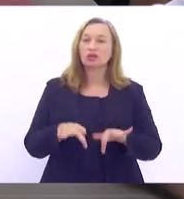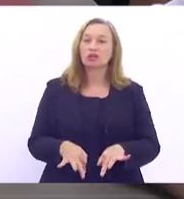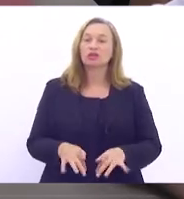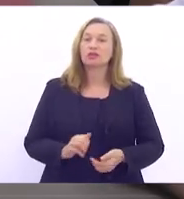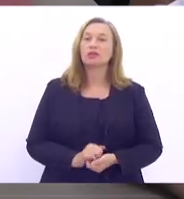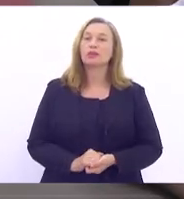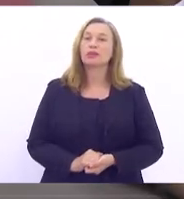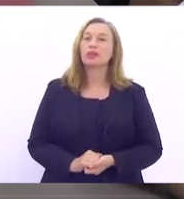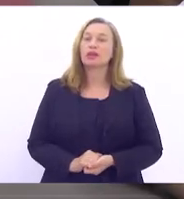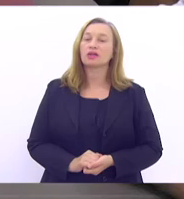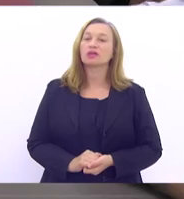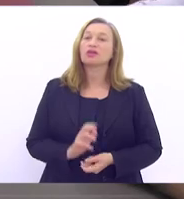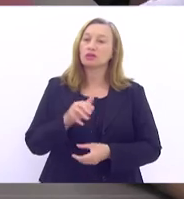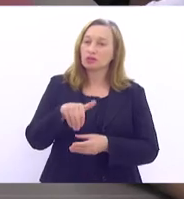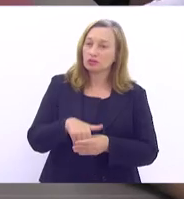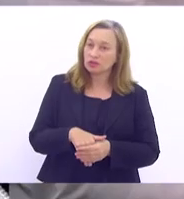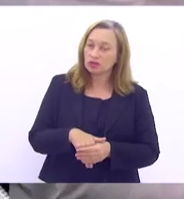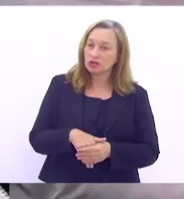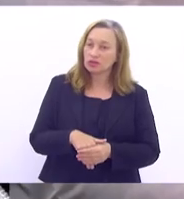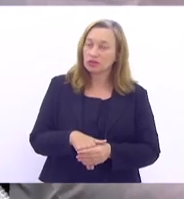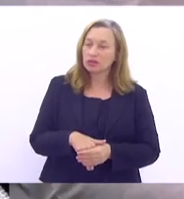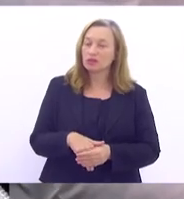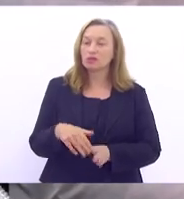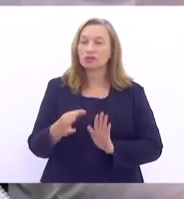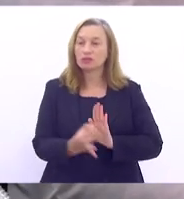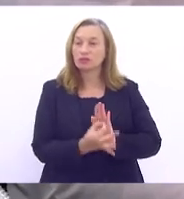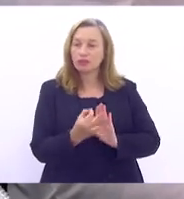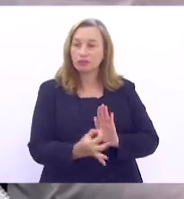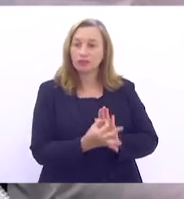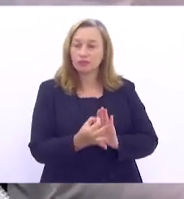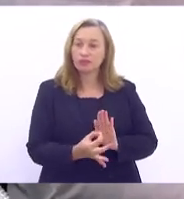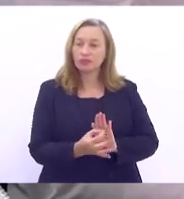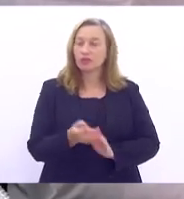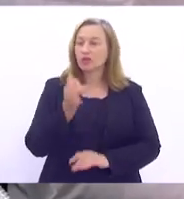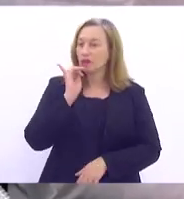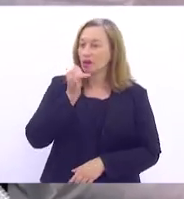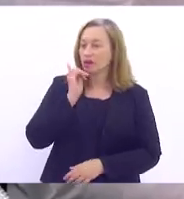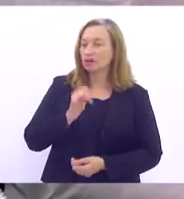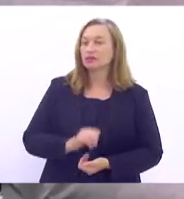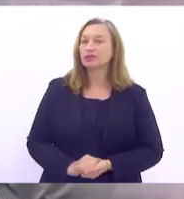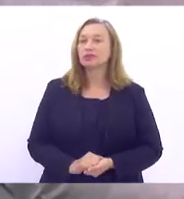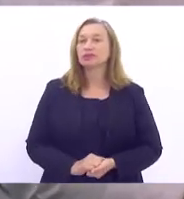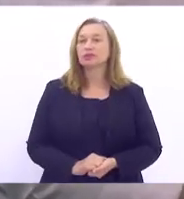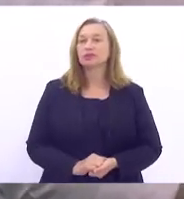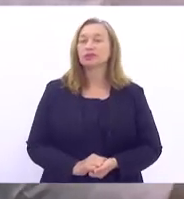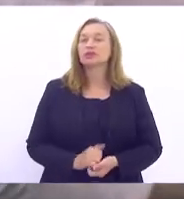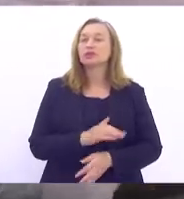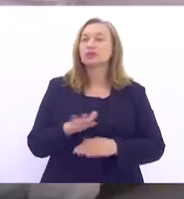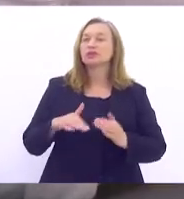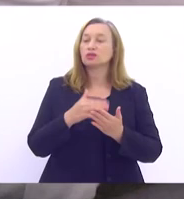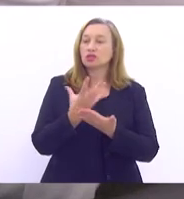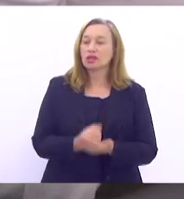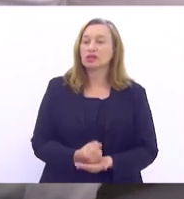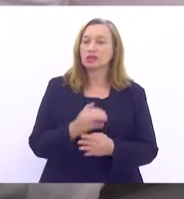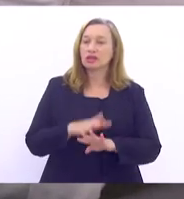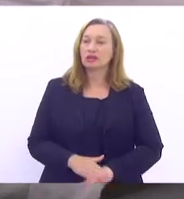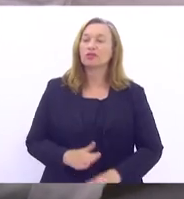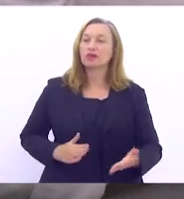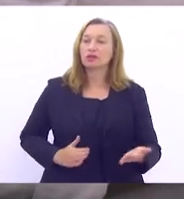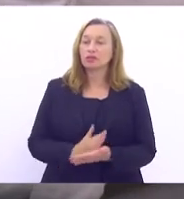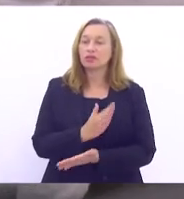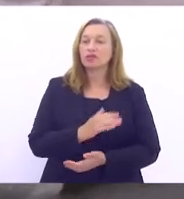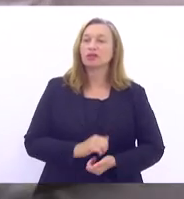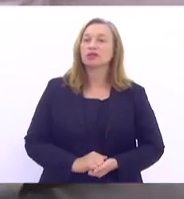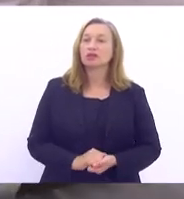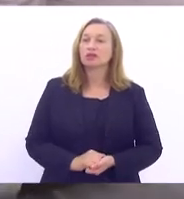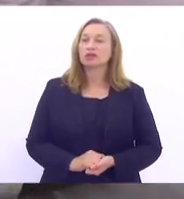discussão, em votação, o parecer do relator... Senhores que aprovam, permaneçam como estão.